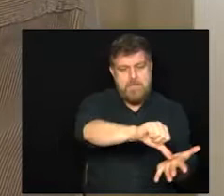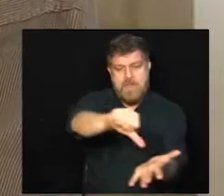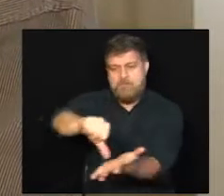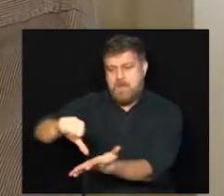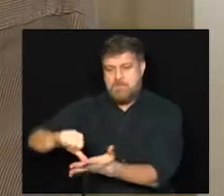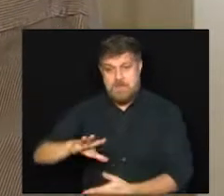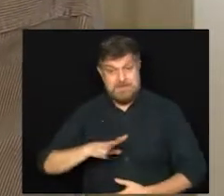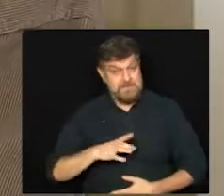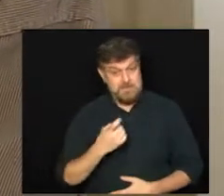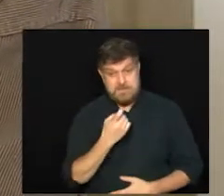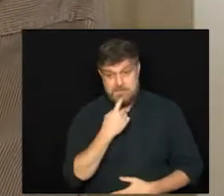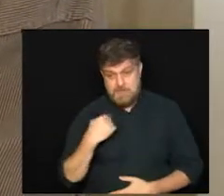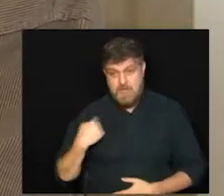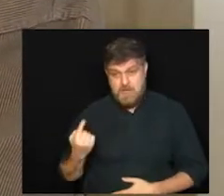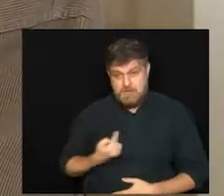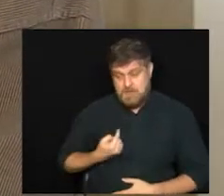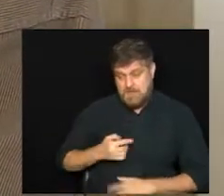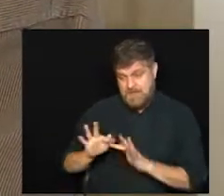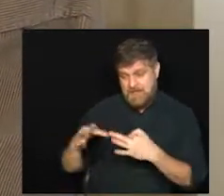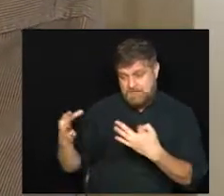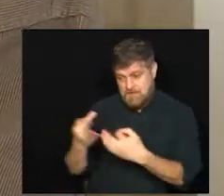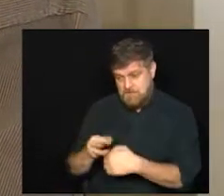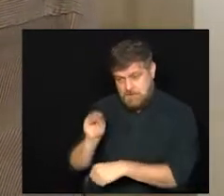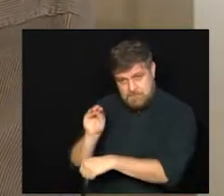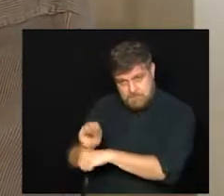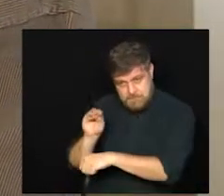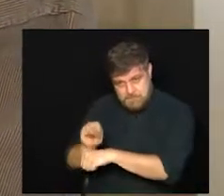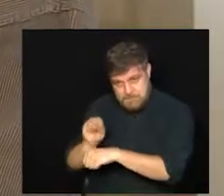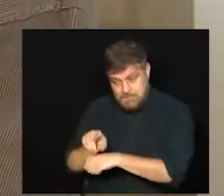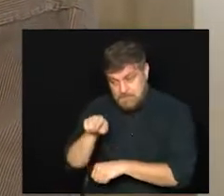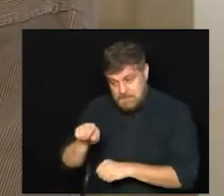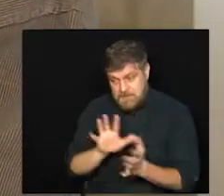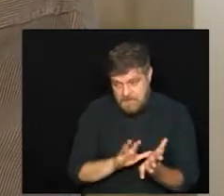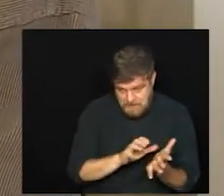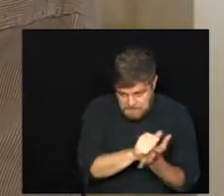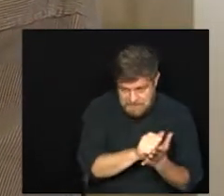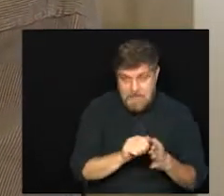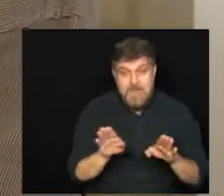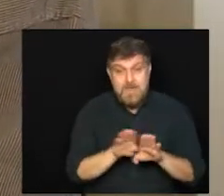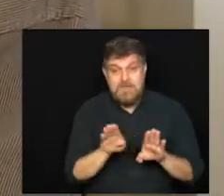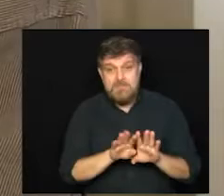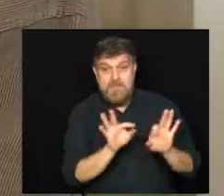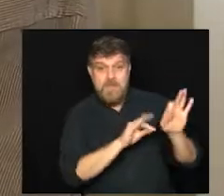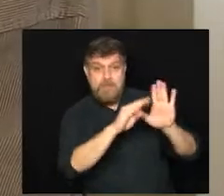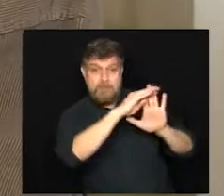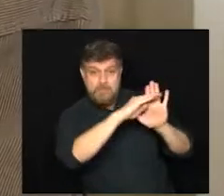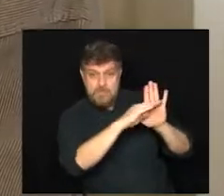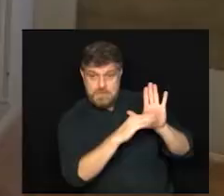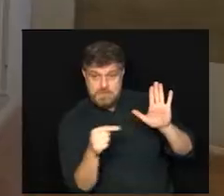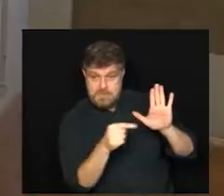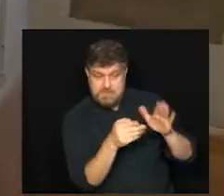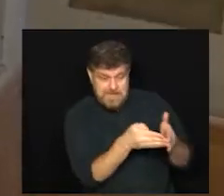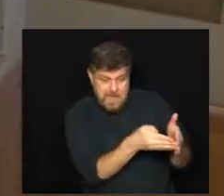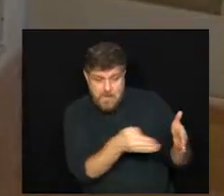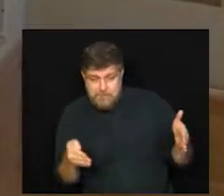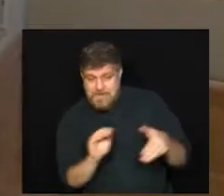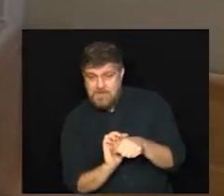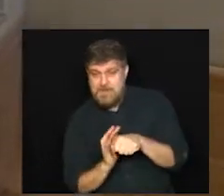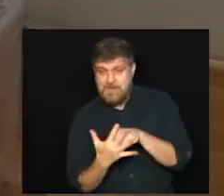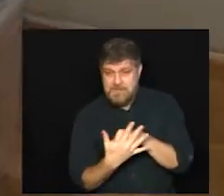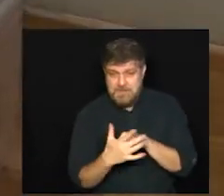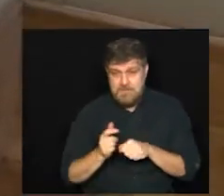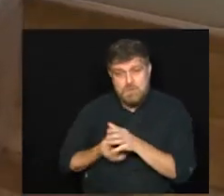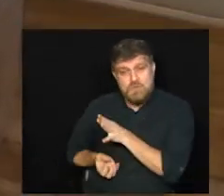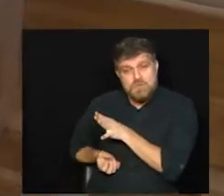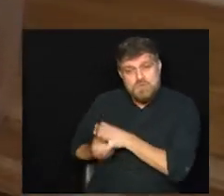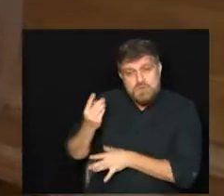estamos atendendo, além de famílias cadastradas, então essas pessoas, mas também projetos que ao longo da pandemia